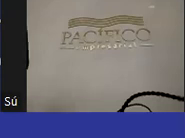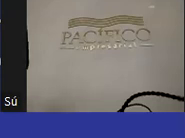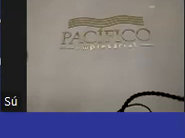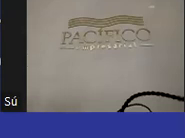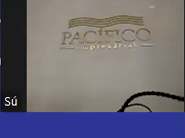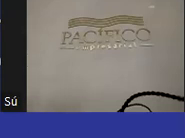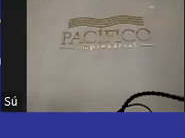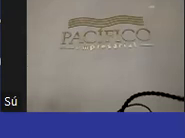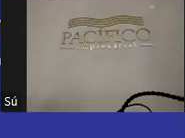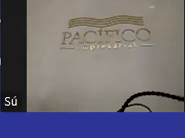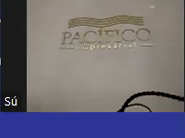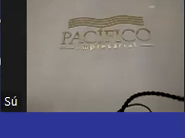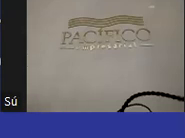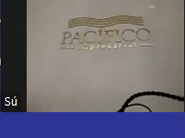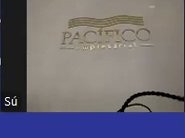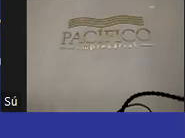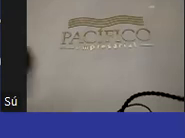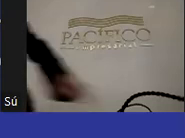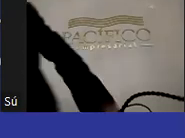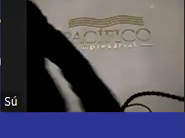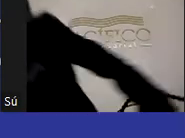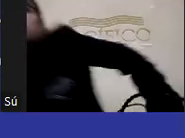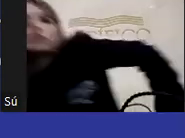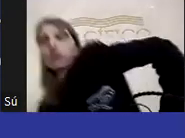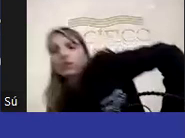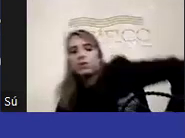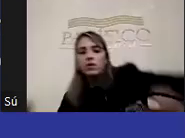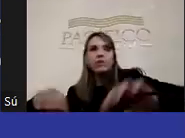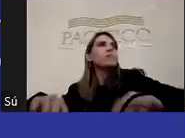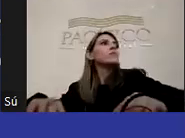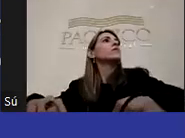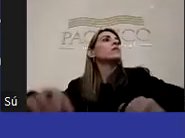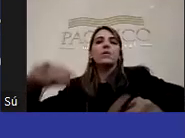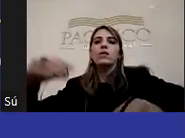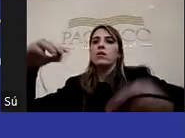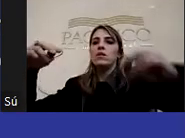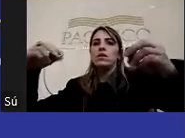da fixação materna é ainda mais acentuada.